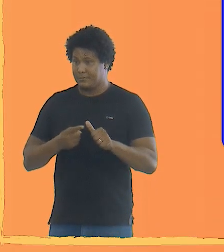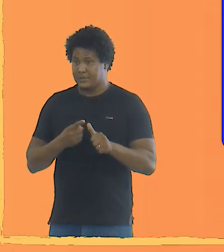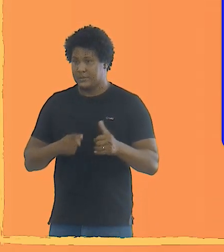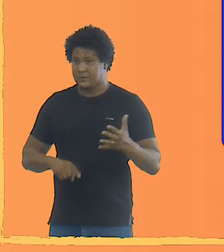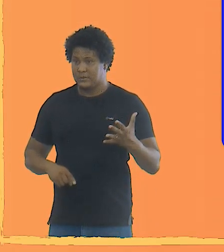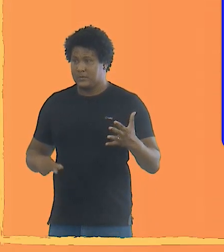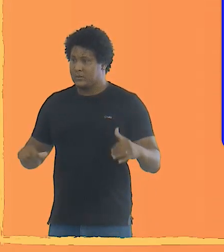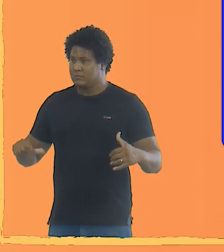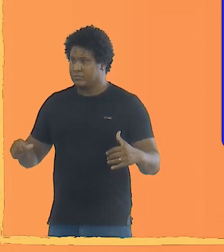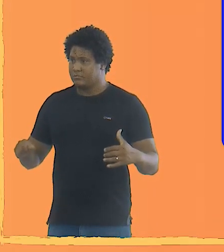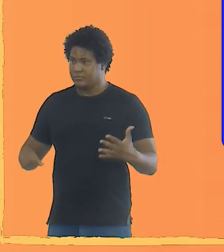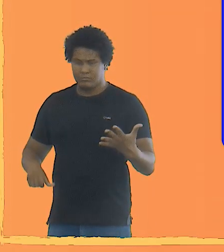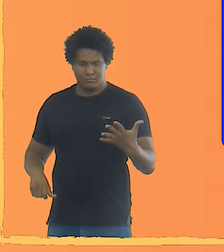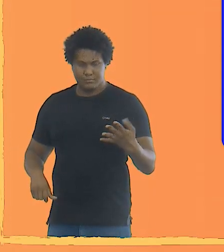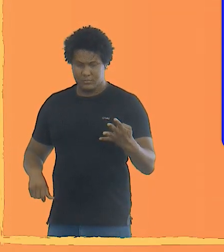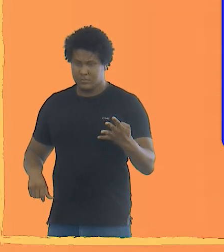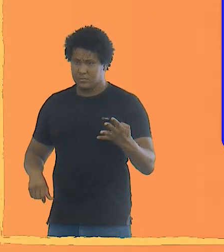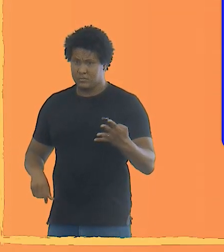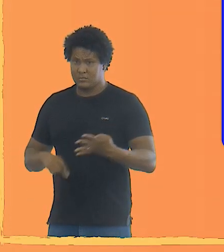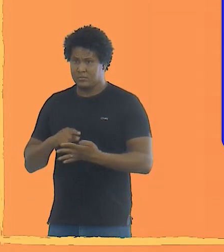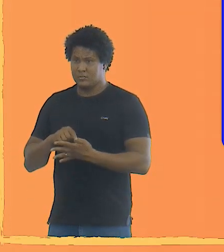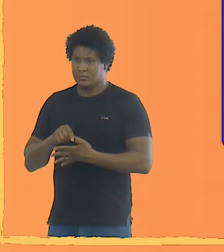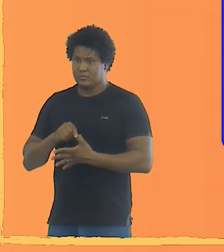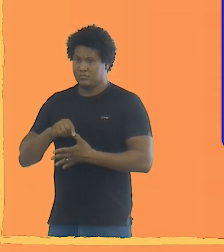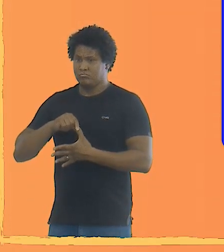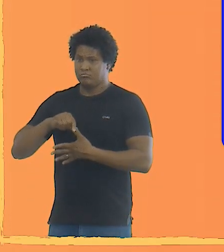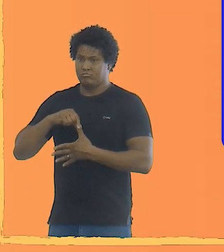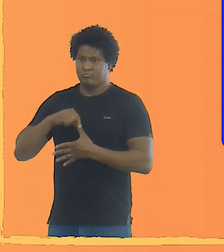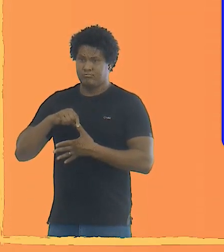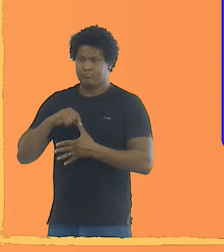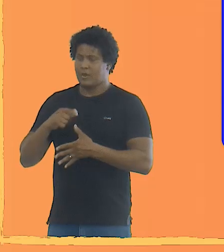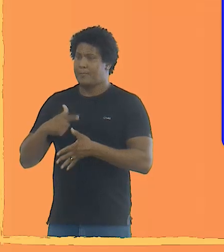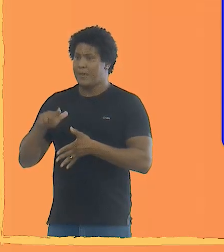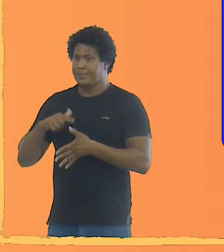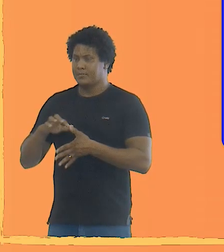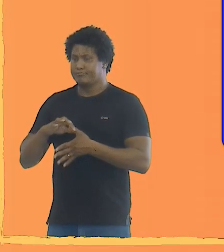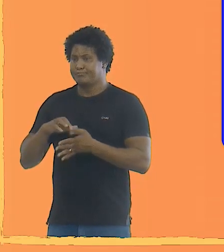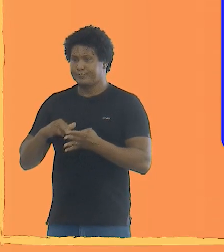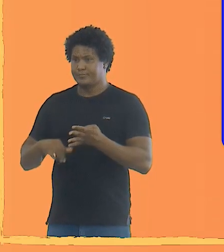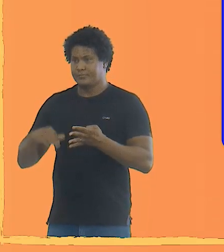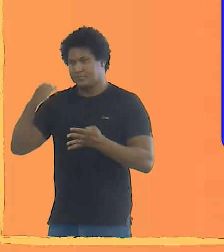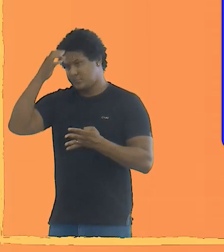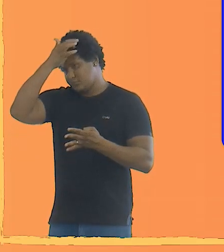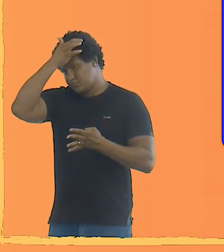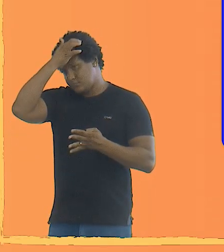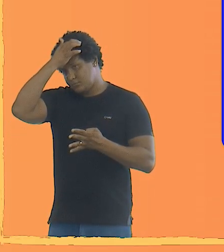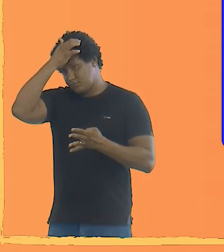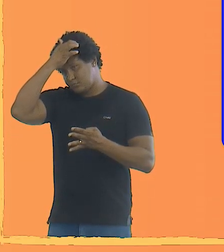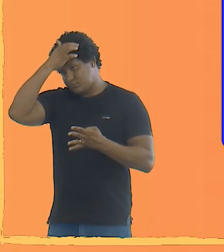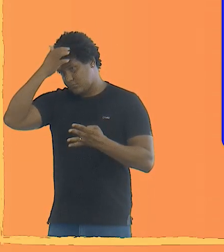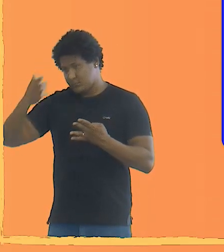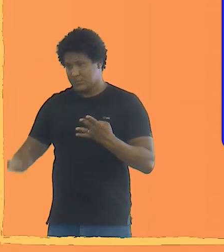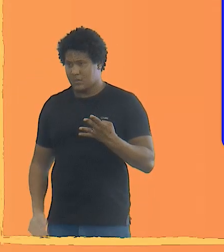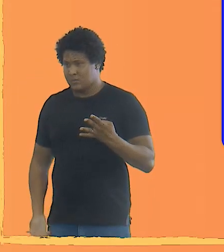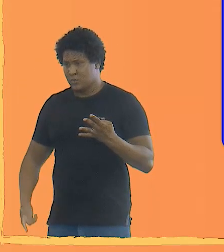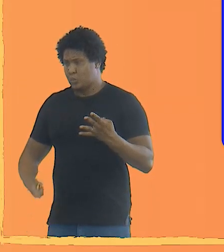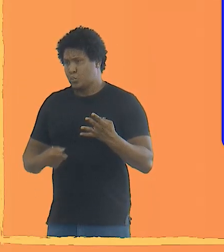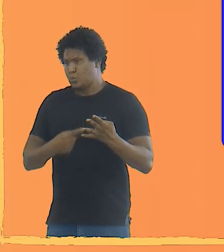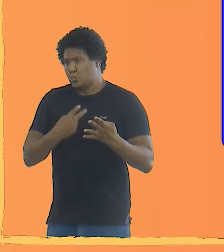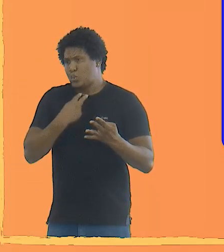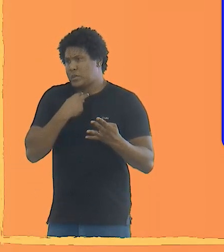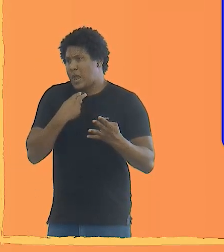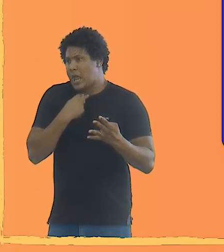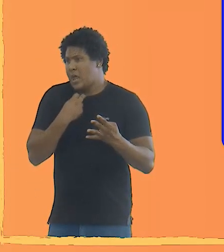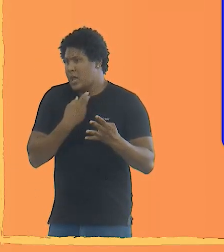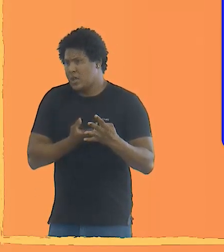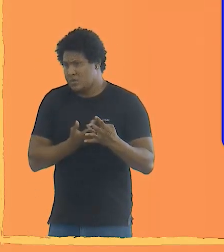o próprio texto diz que essa engrenagem está com defeito. Alexandre, se essa engrenagem está com defeito, então ela não pode ser usada.